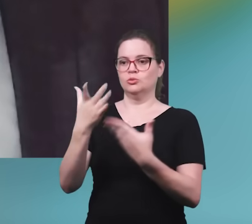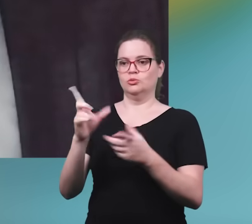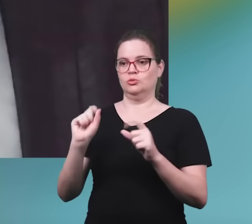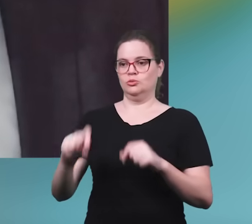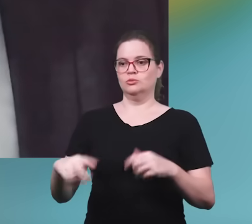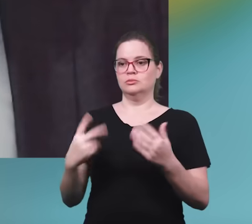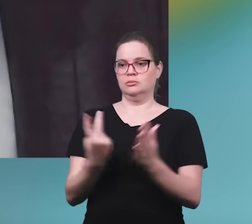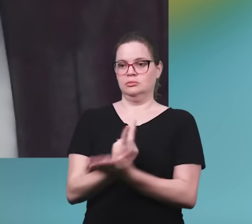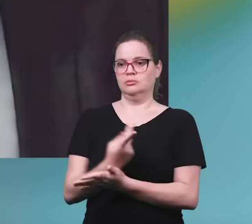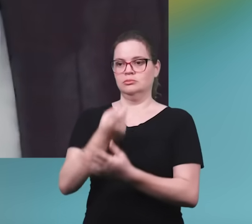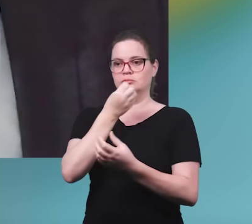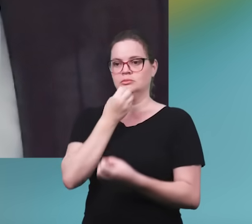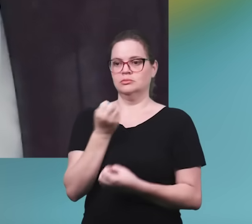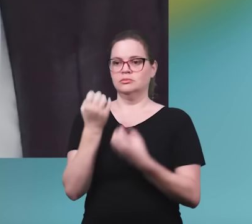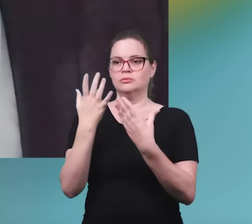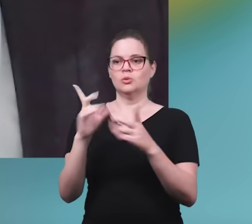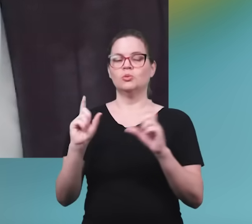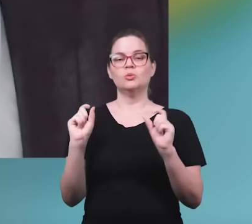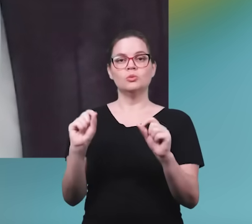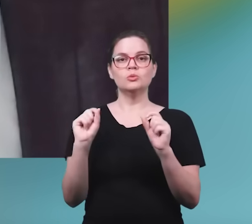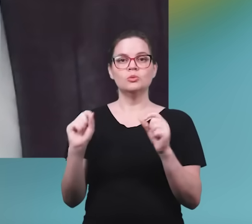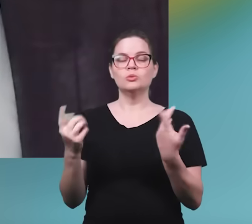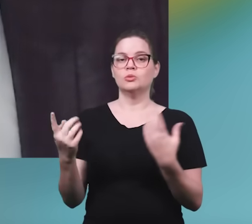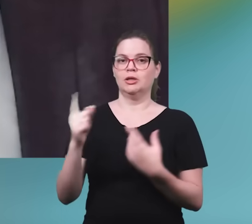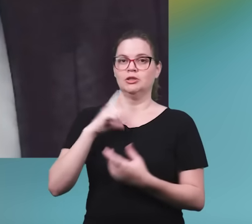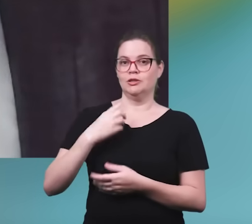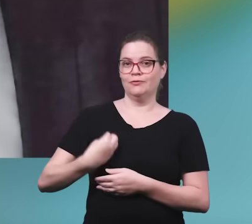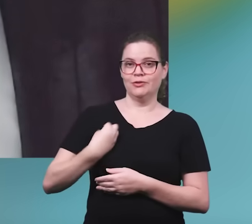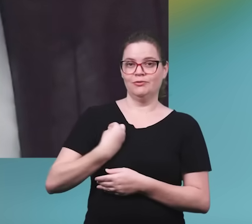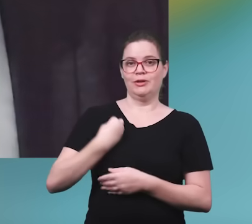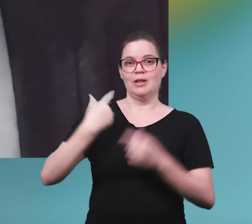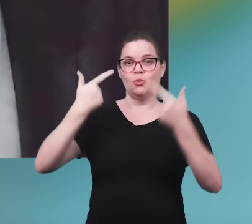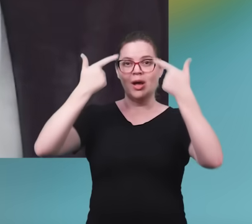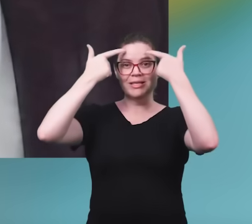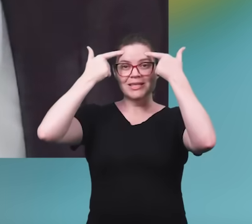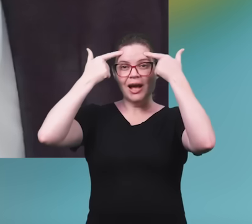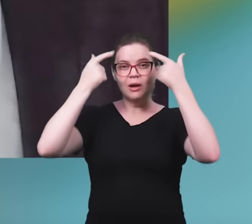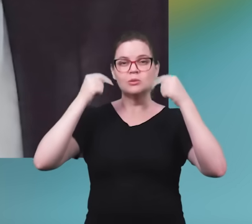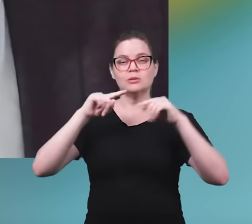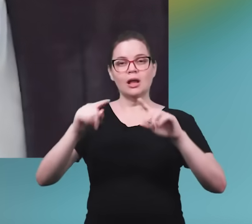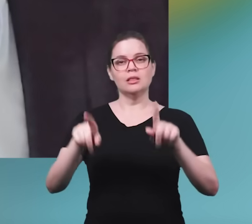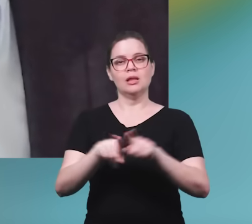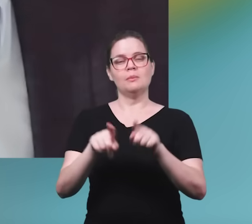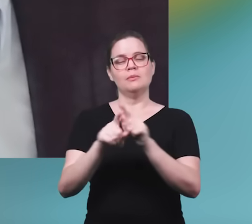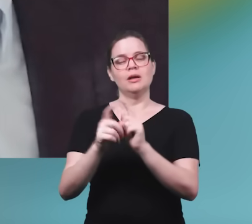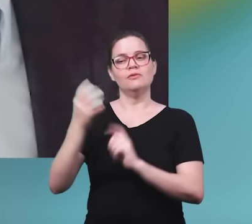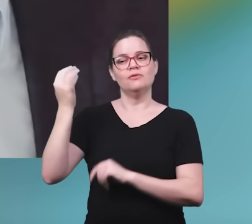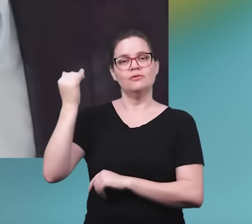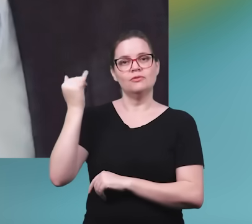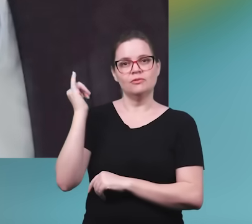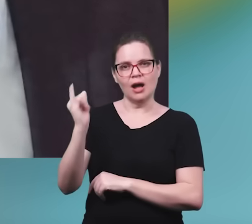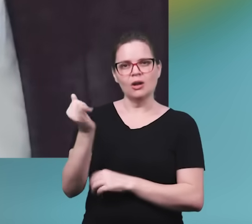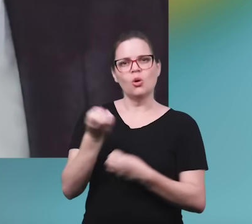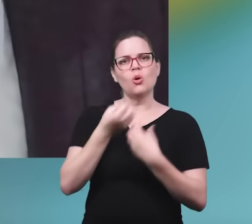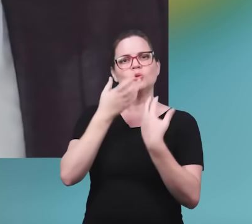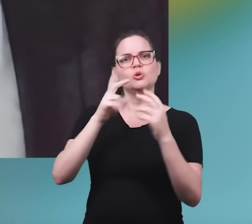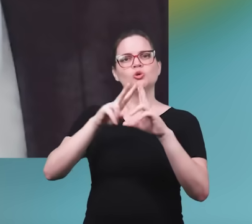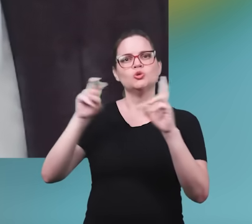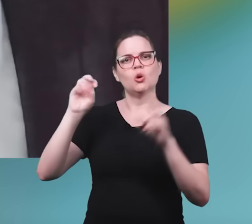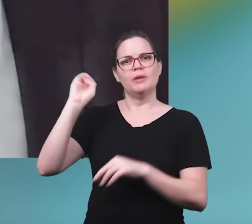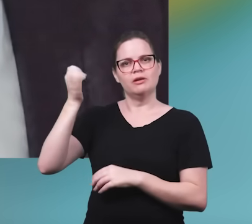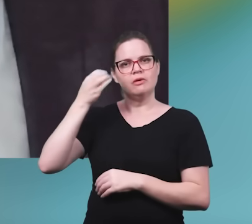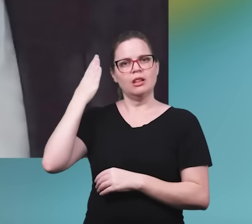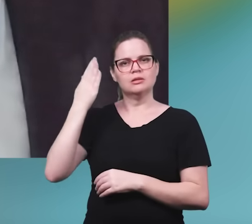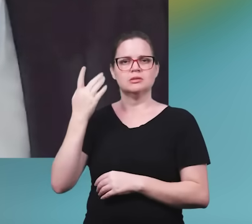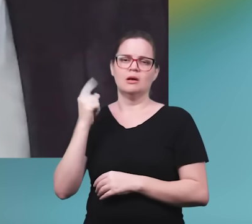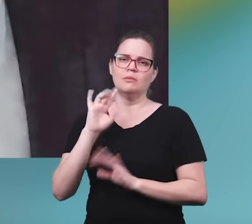relatou o que havia acontecido, ela relatou o que havia passado, falou da palavra do Senhor para a sua vida,